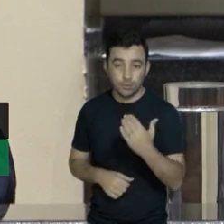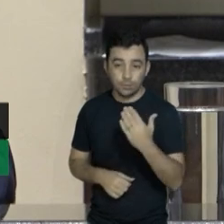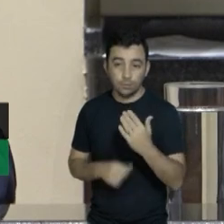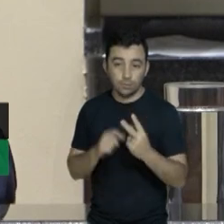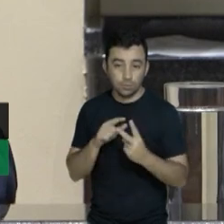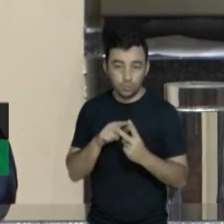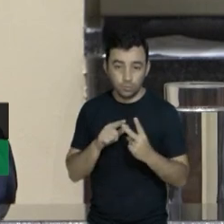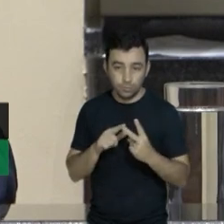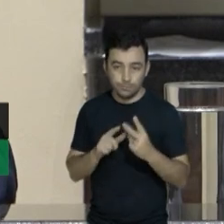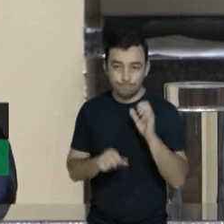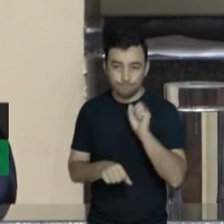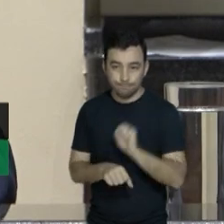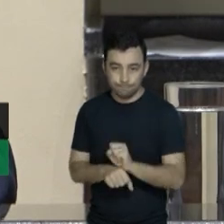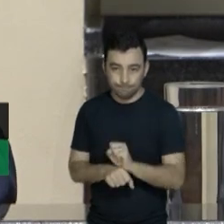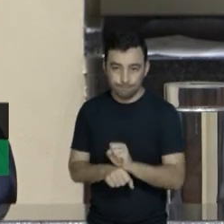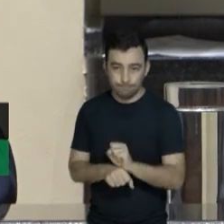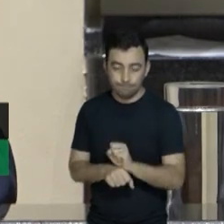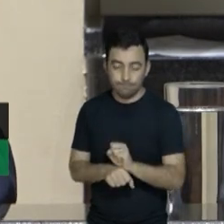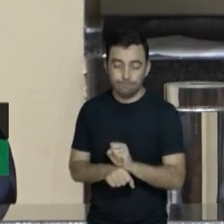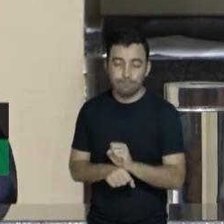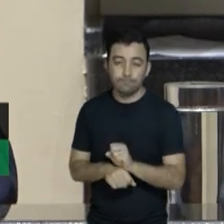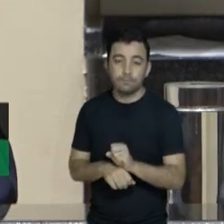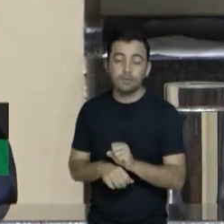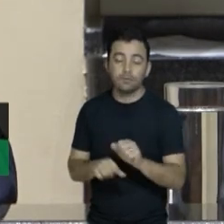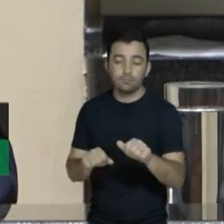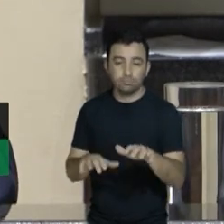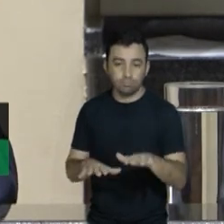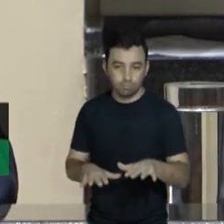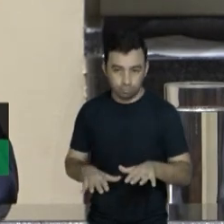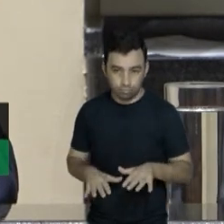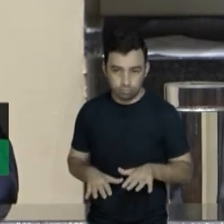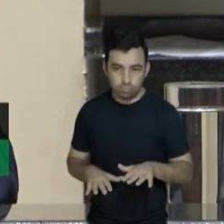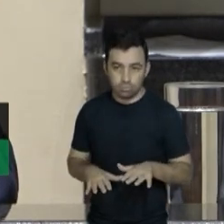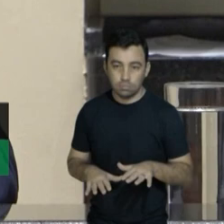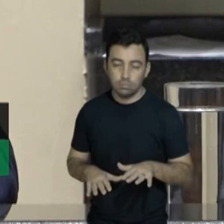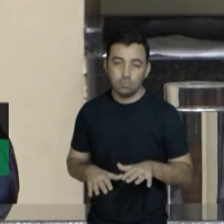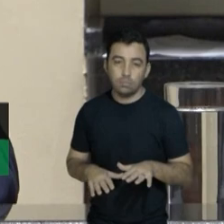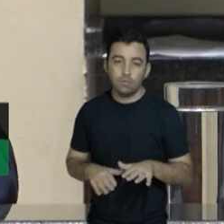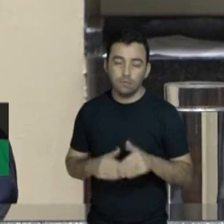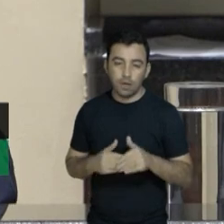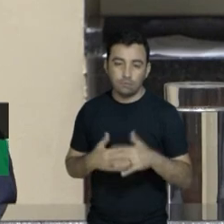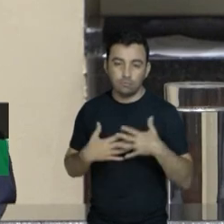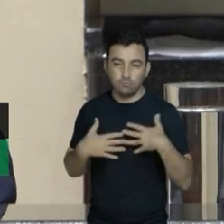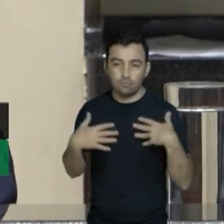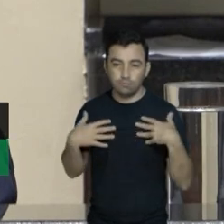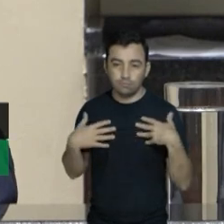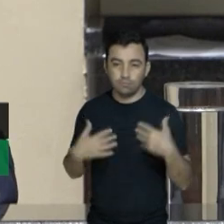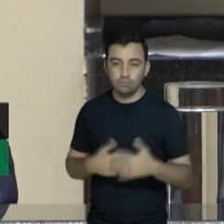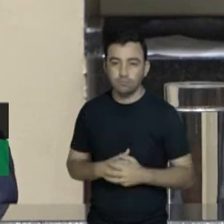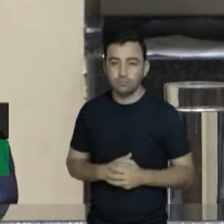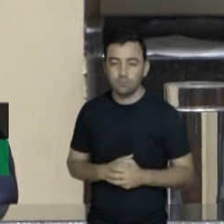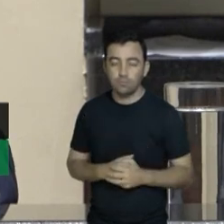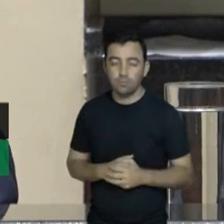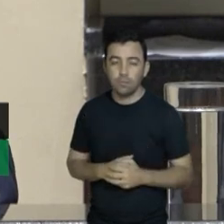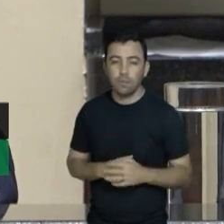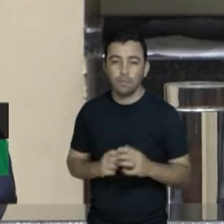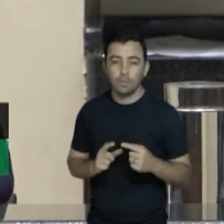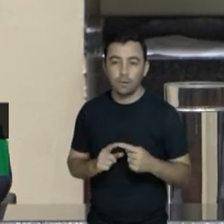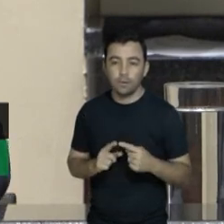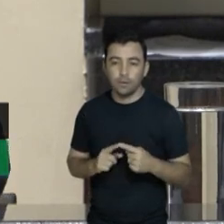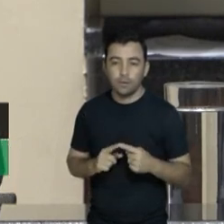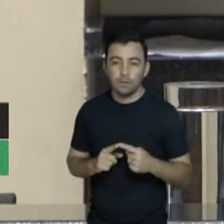de suspensão da sessão para homenagem. Então, nesse momento,